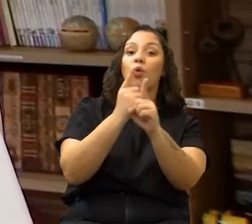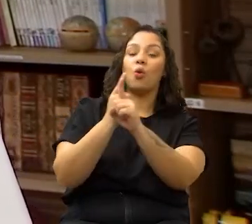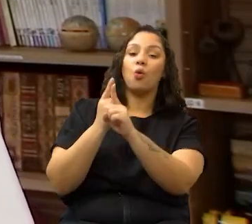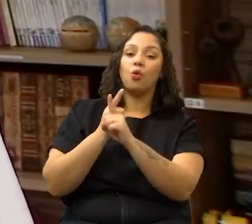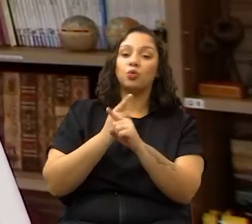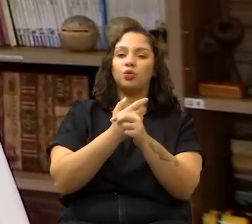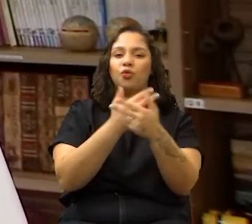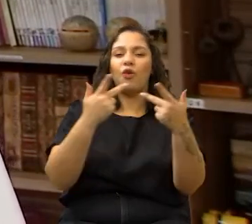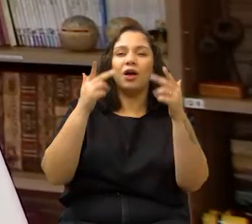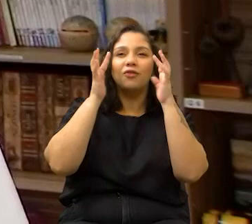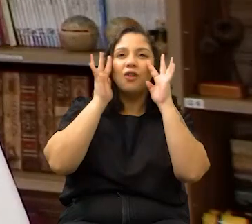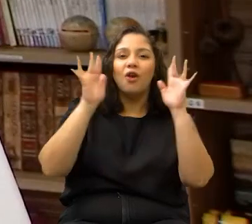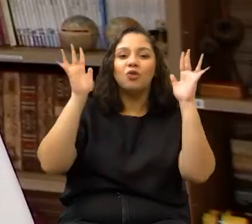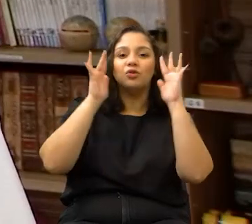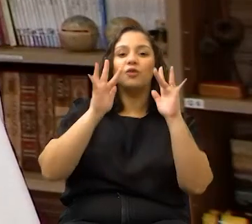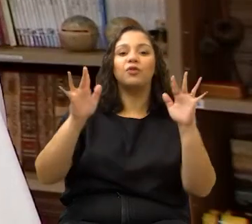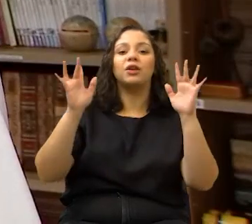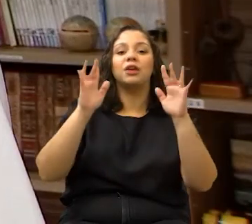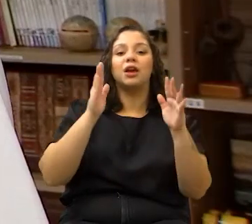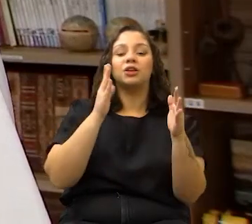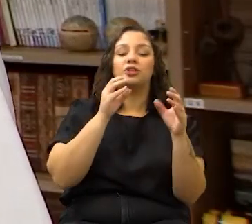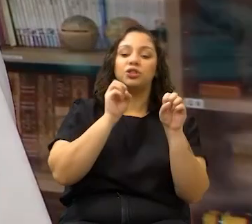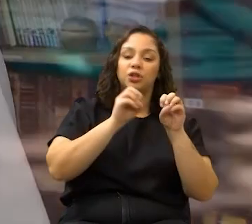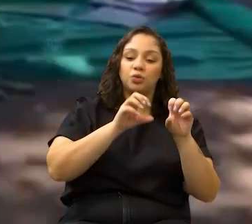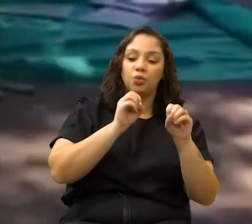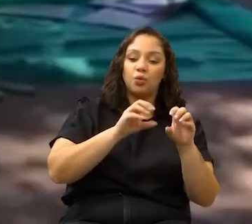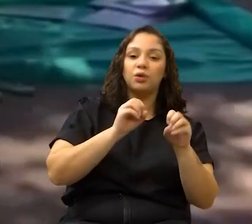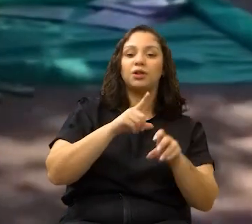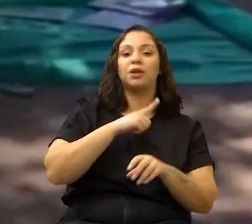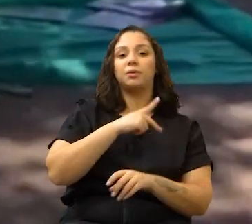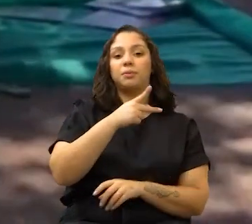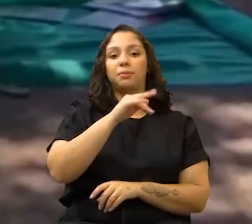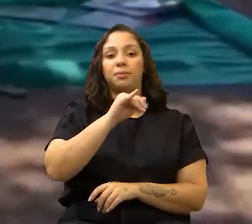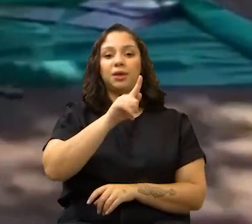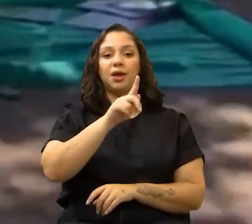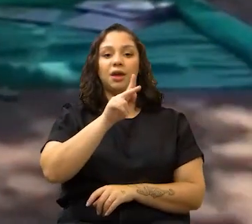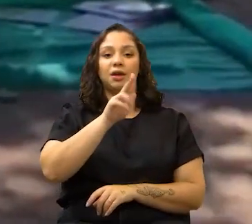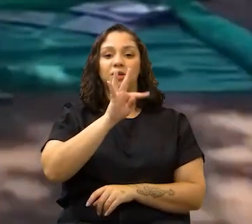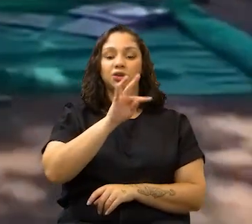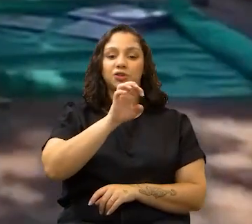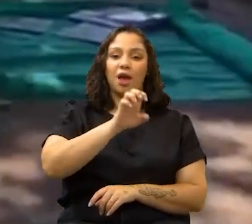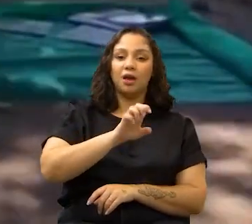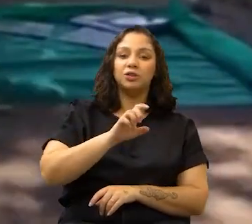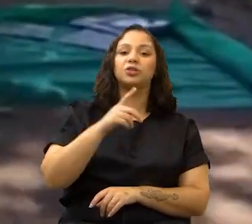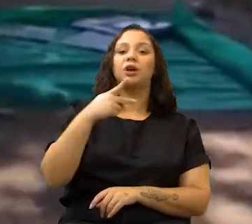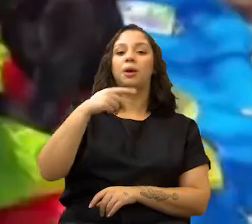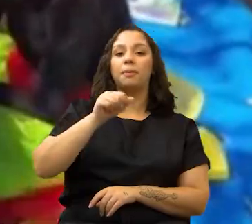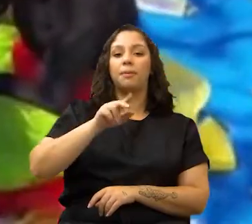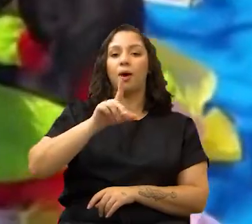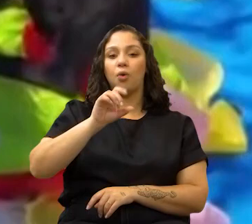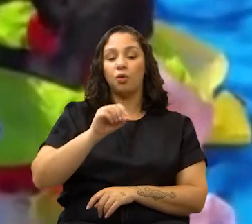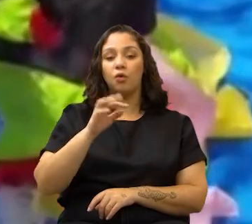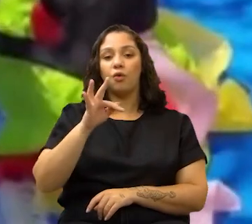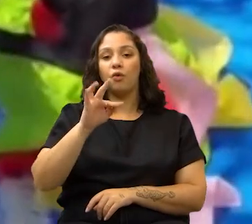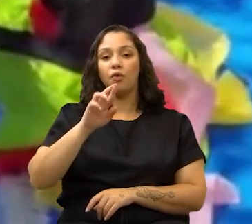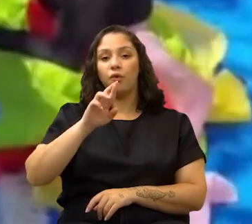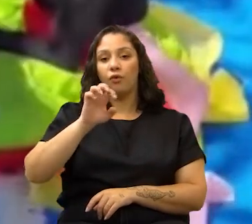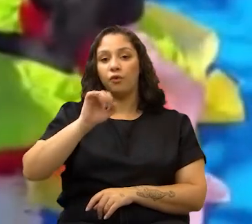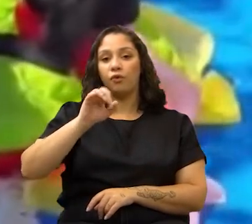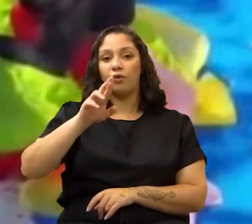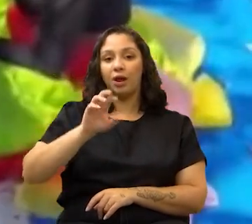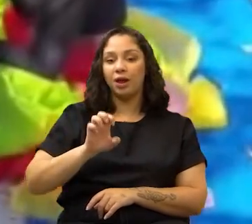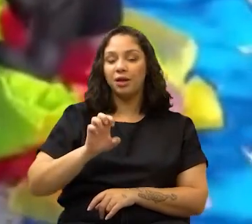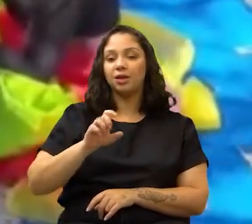várias filosofias de educação. Montessori, Piaget, Paulo Freire, I Am, I Can e